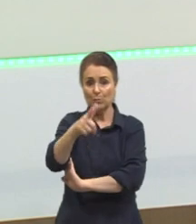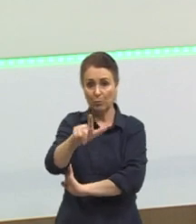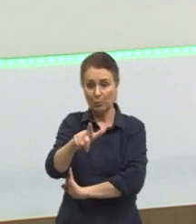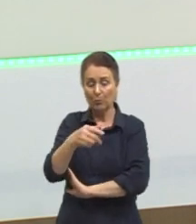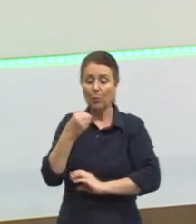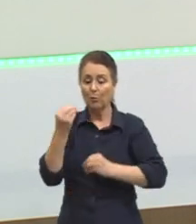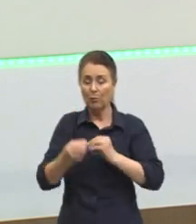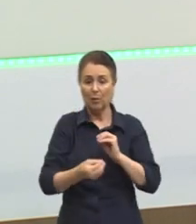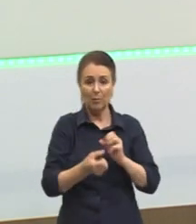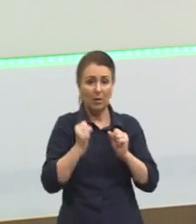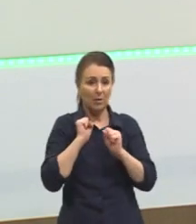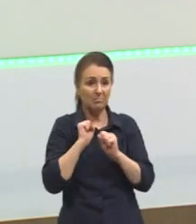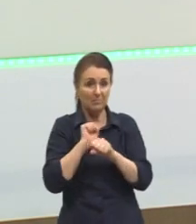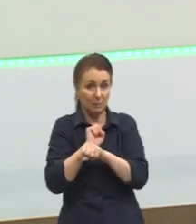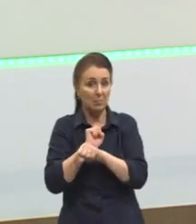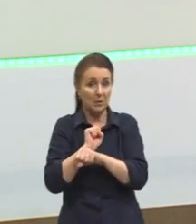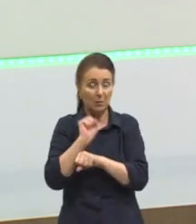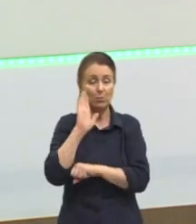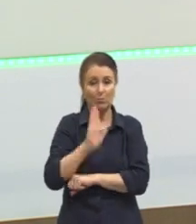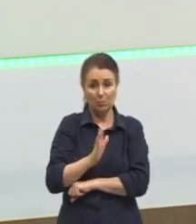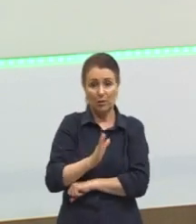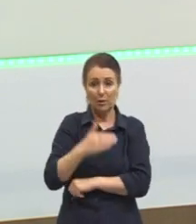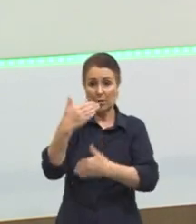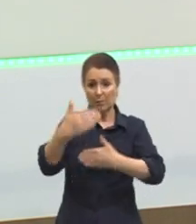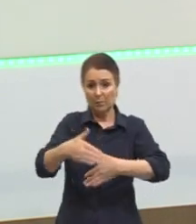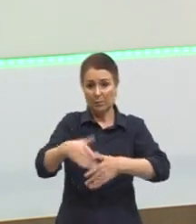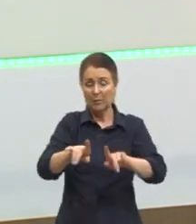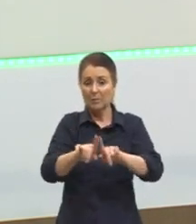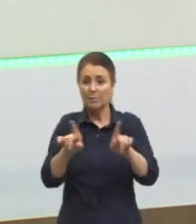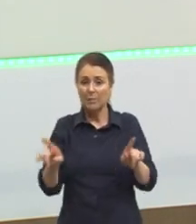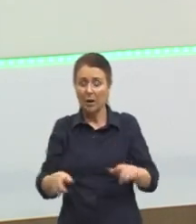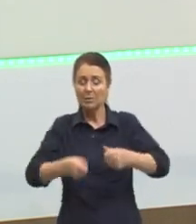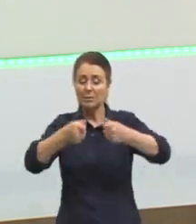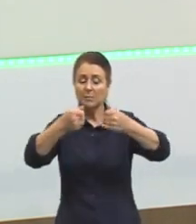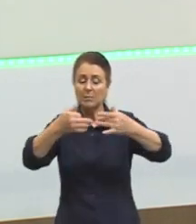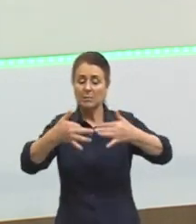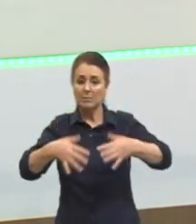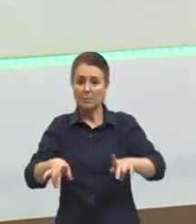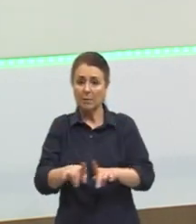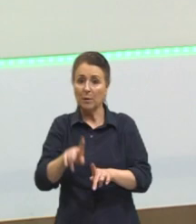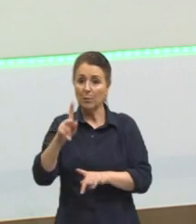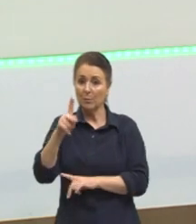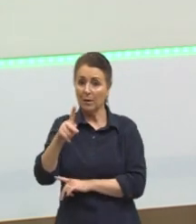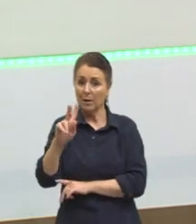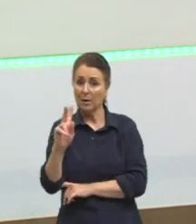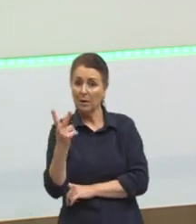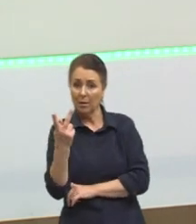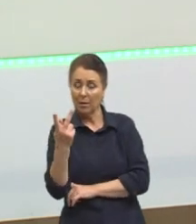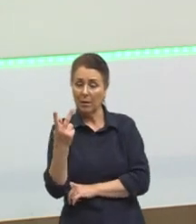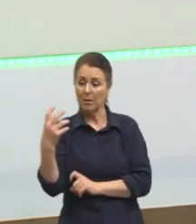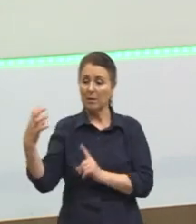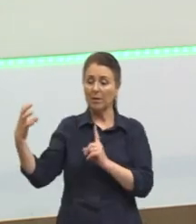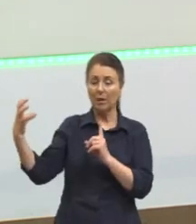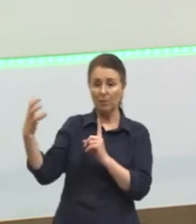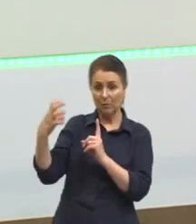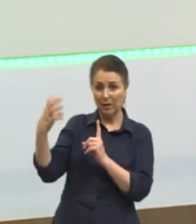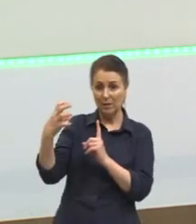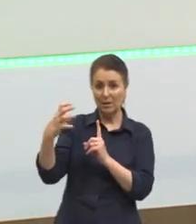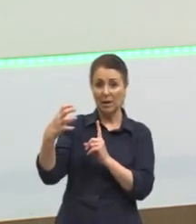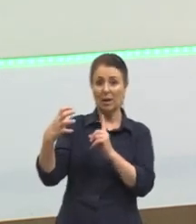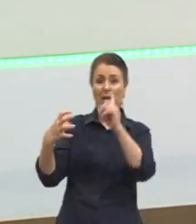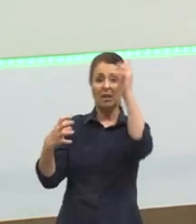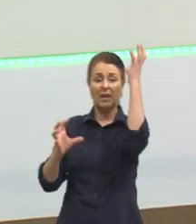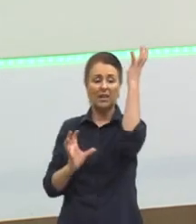esperado uma questão esperada mas falava também na questão do PH que influencia diretamente na chuva ácida e